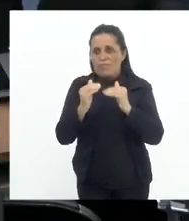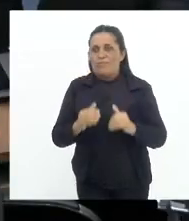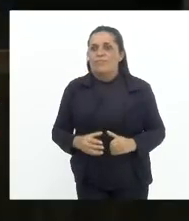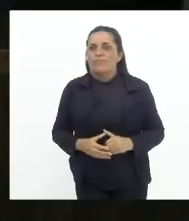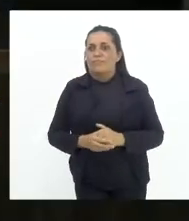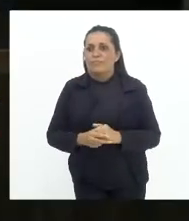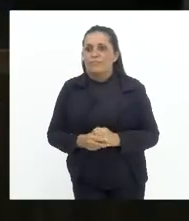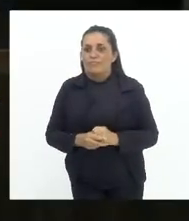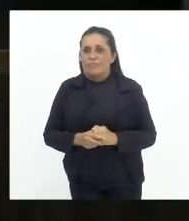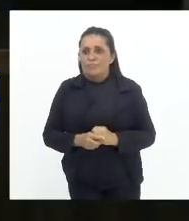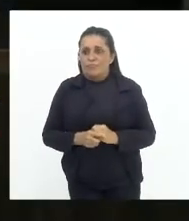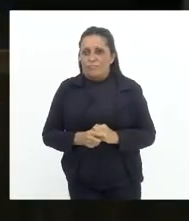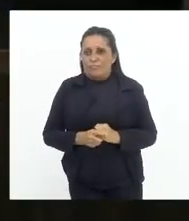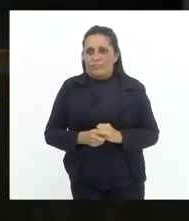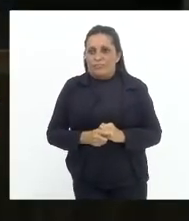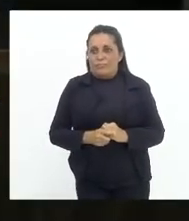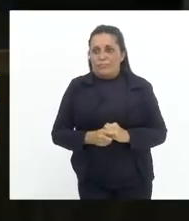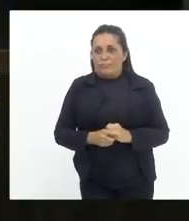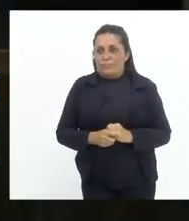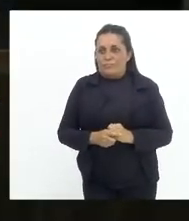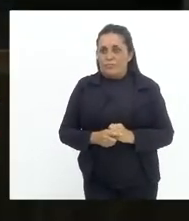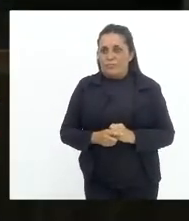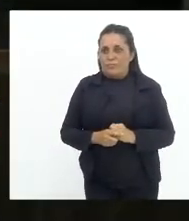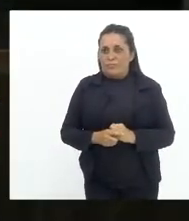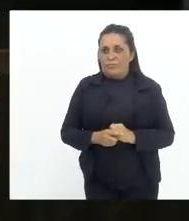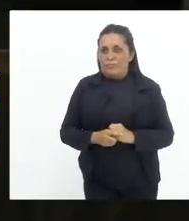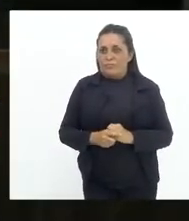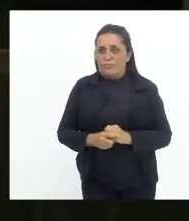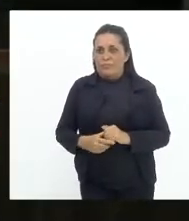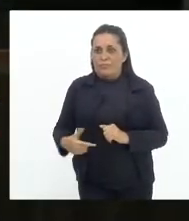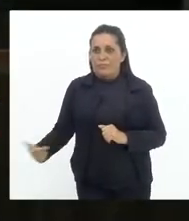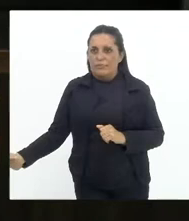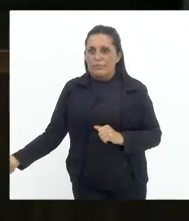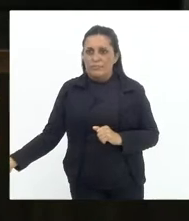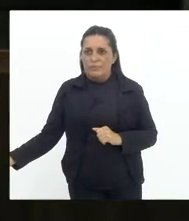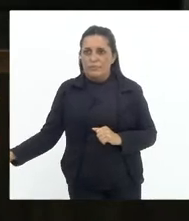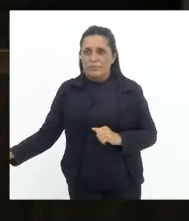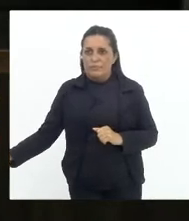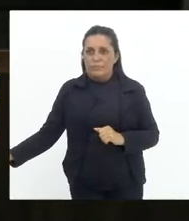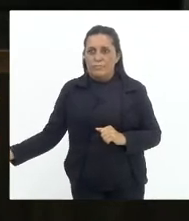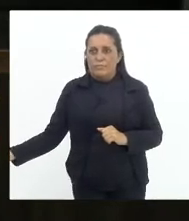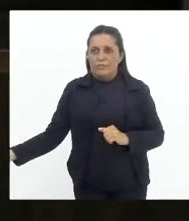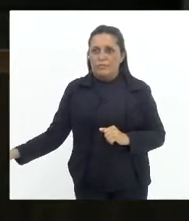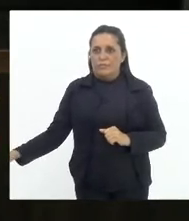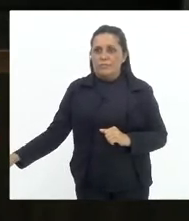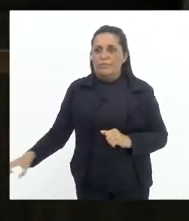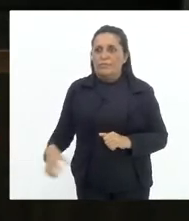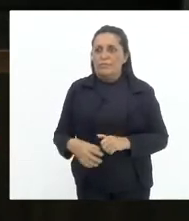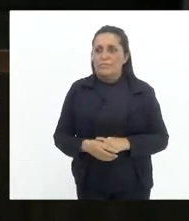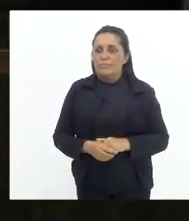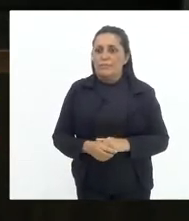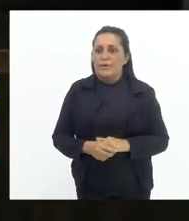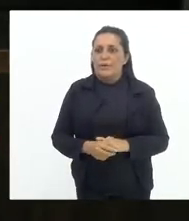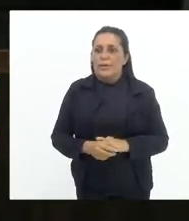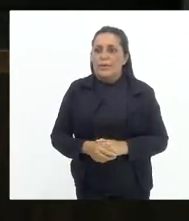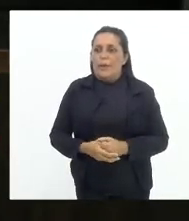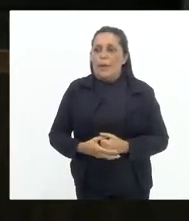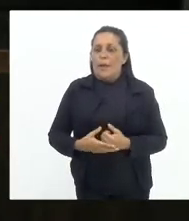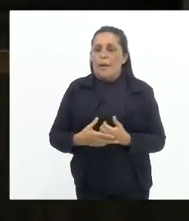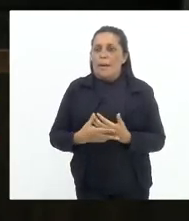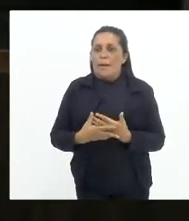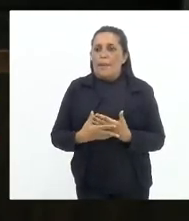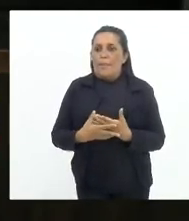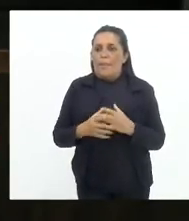eu já vou conceder vossa excelência se os Eu gosto também por teoria pela